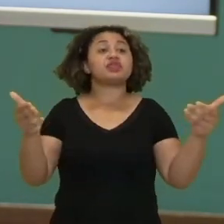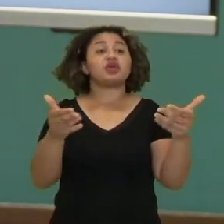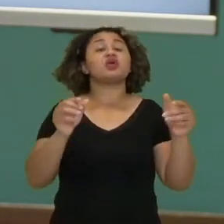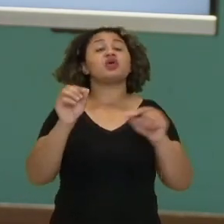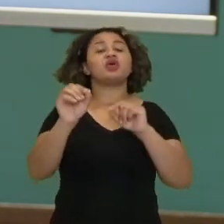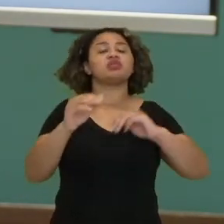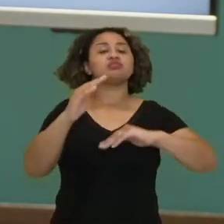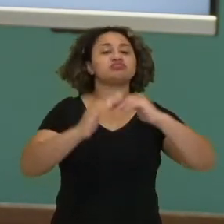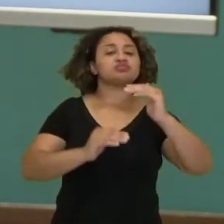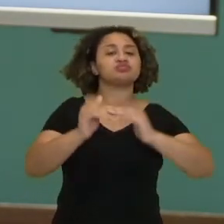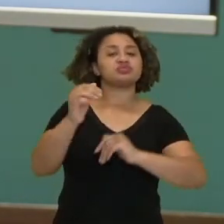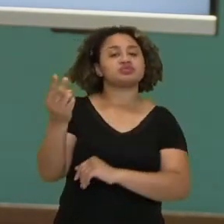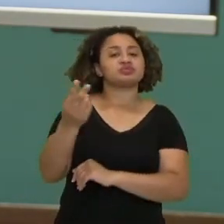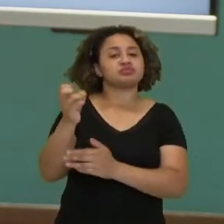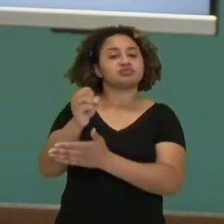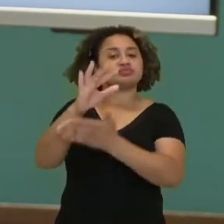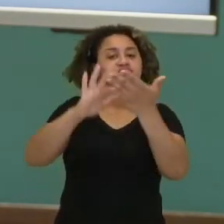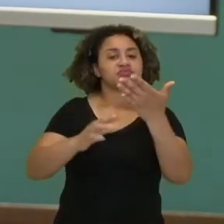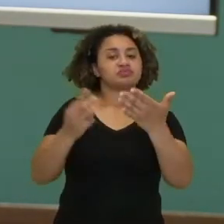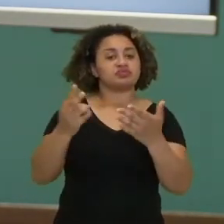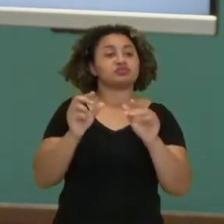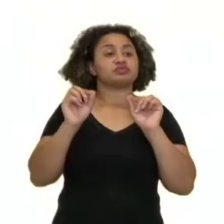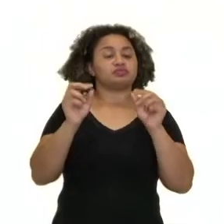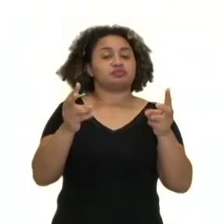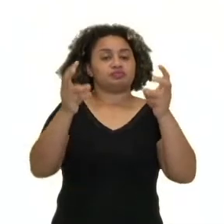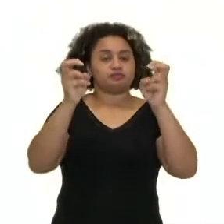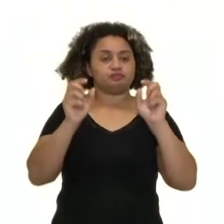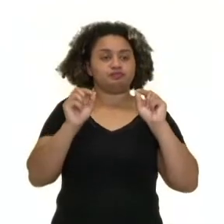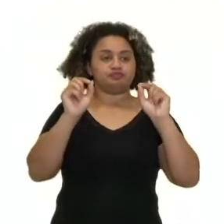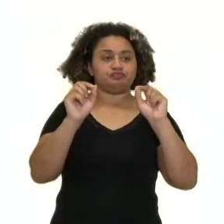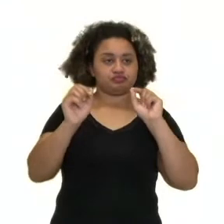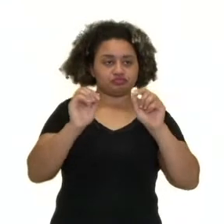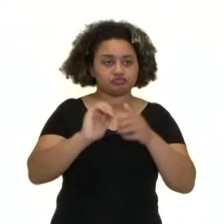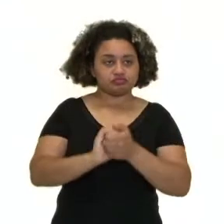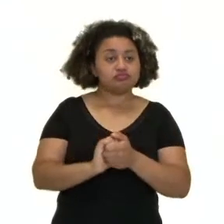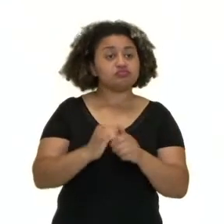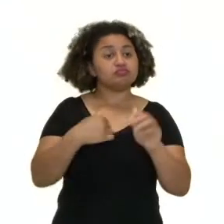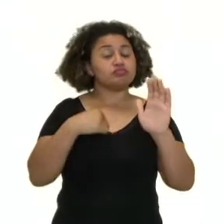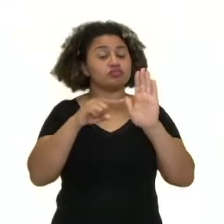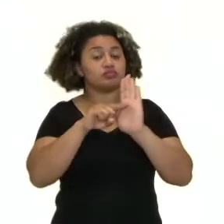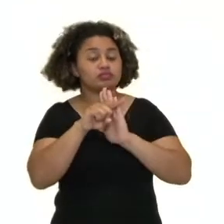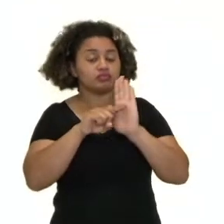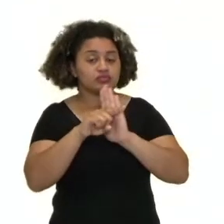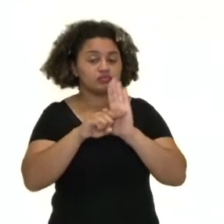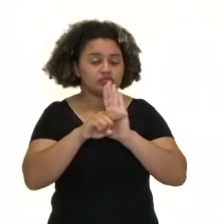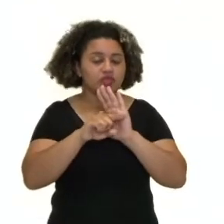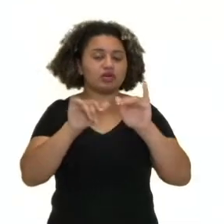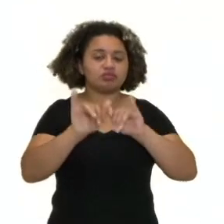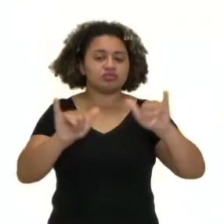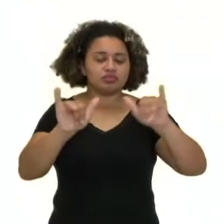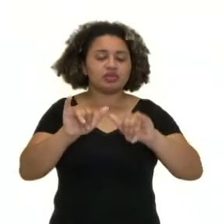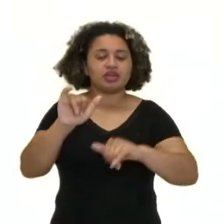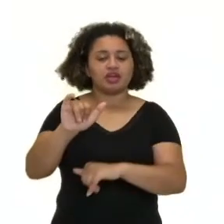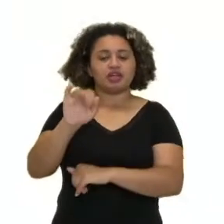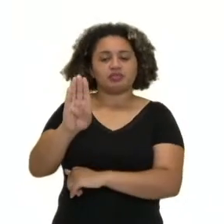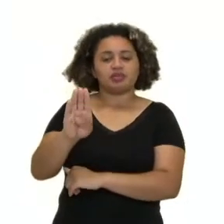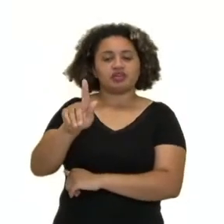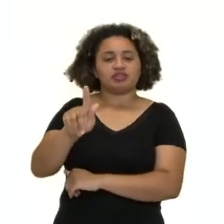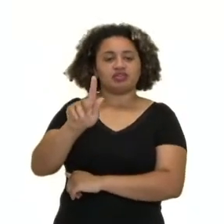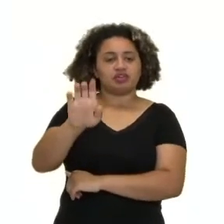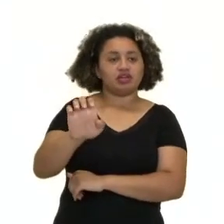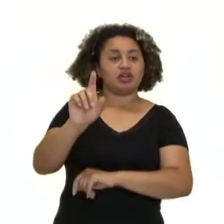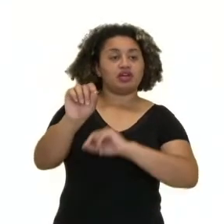o Praticando 2. Olha lá, de acordo com pesquisa divulgada pelo